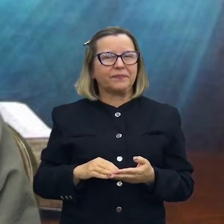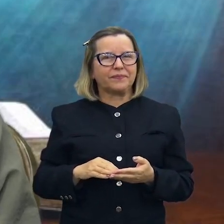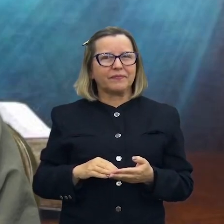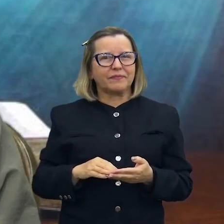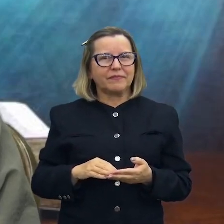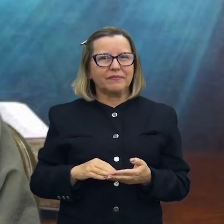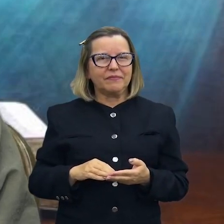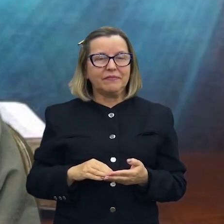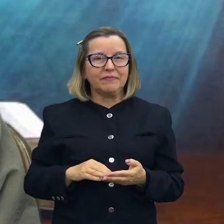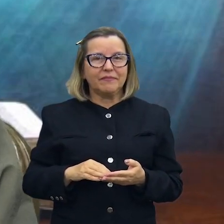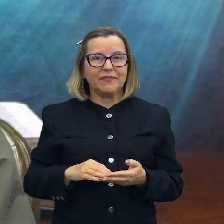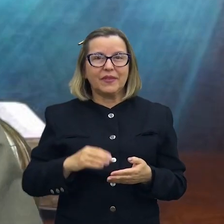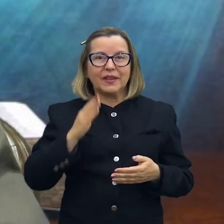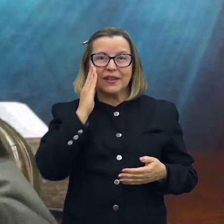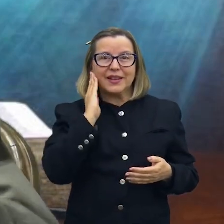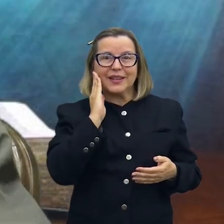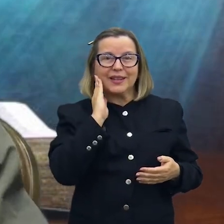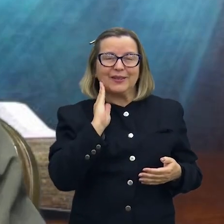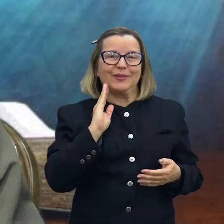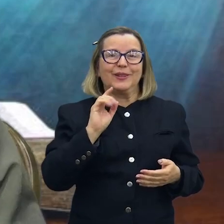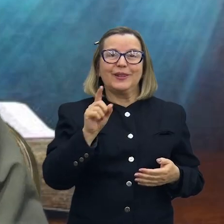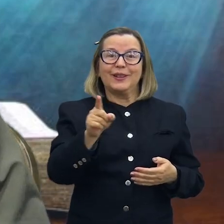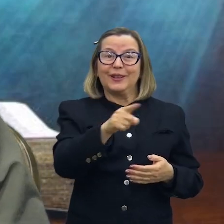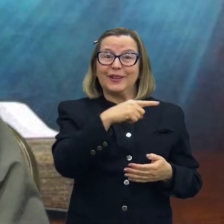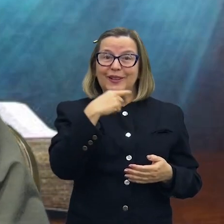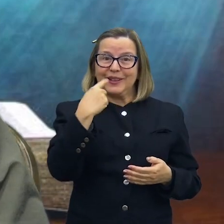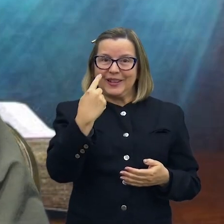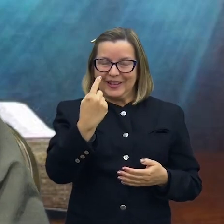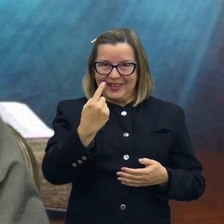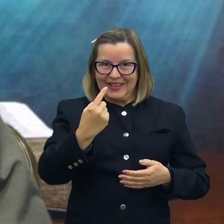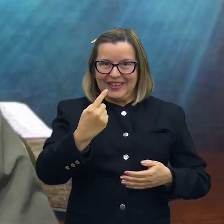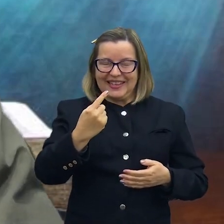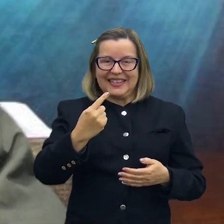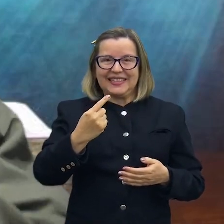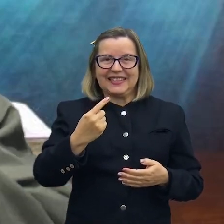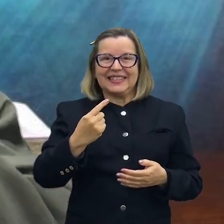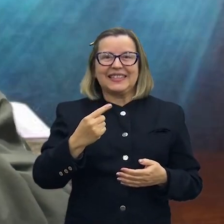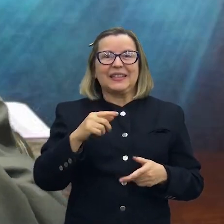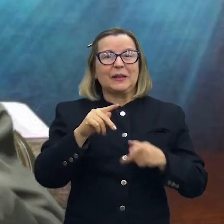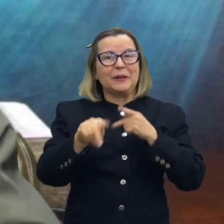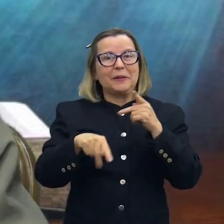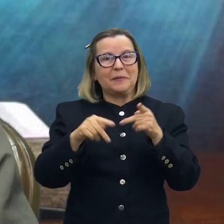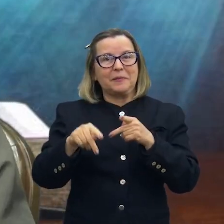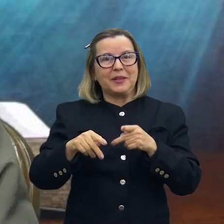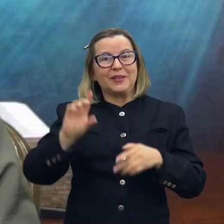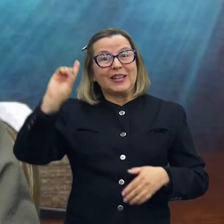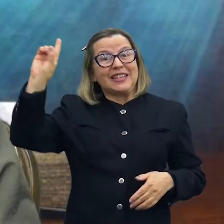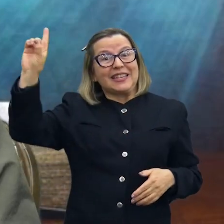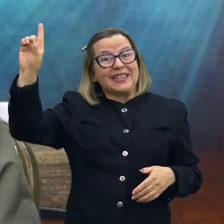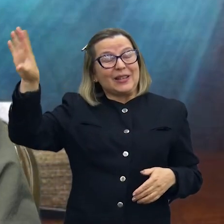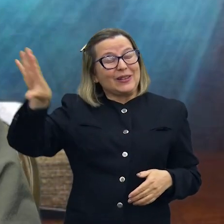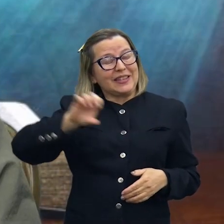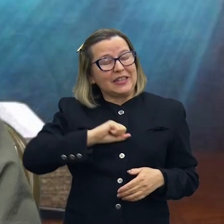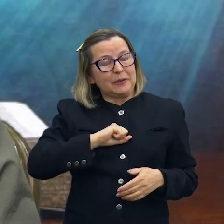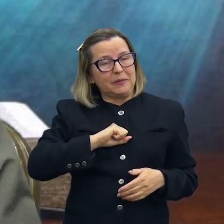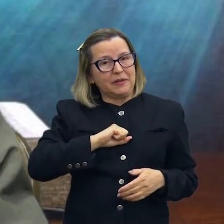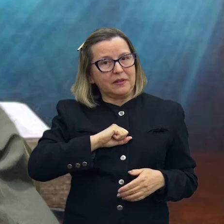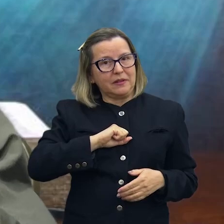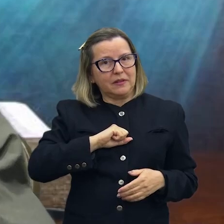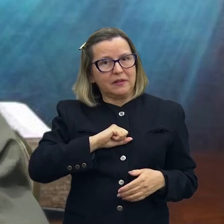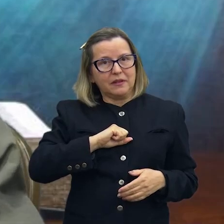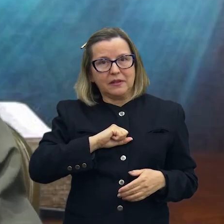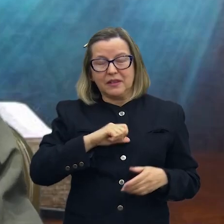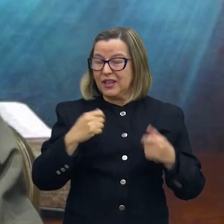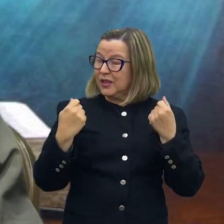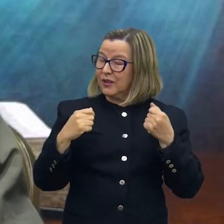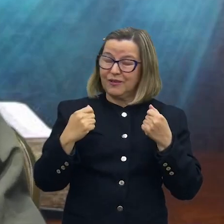também. Querido, nós somos amados do Pai. Nós não precisamos de subterfúgio diante dEle. Agora, se